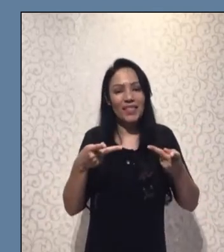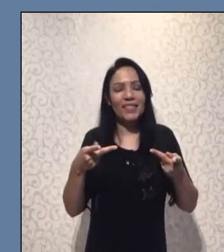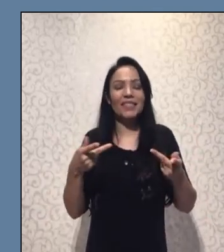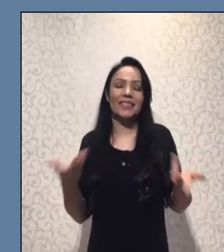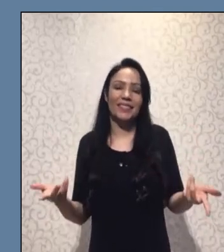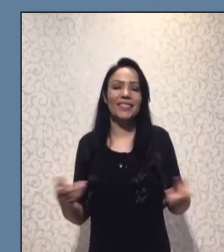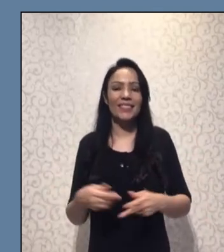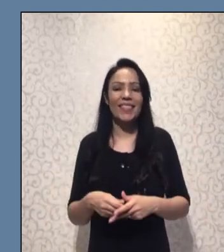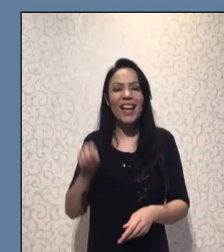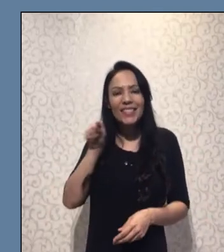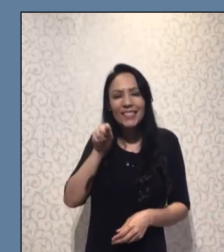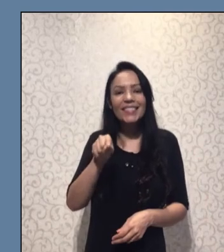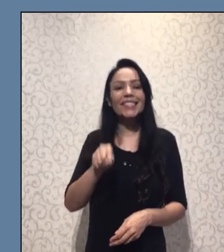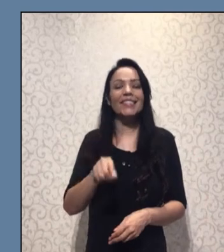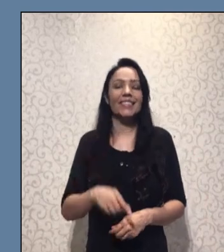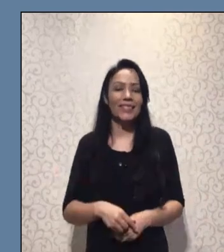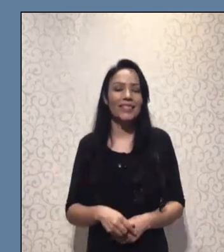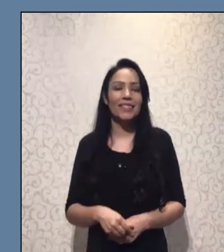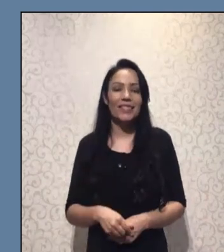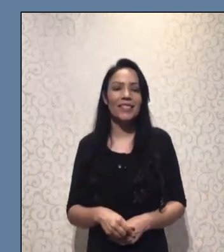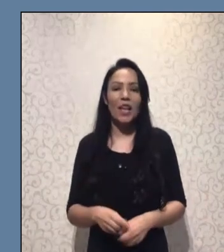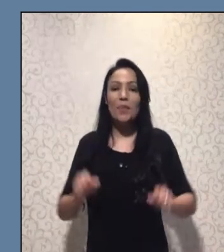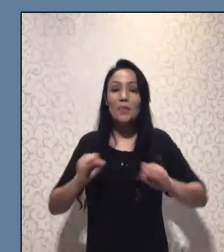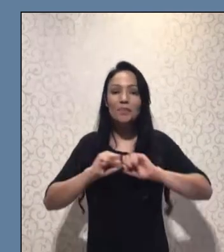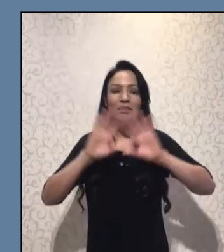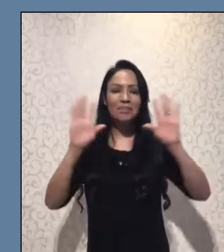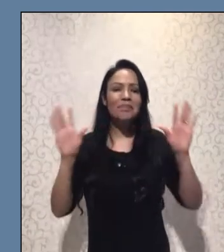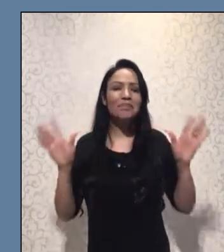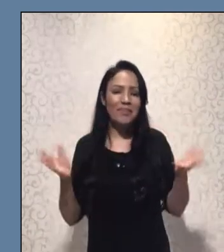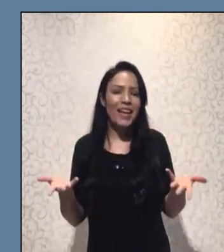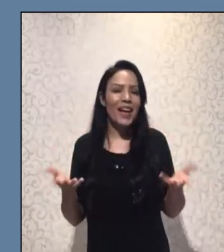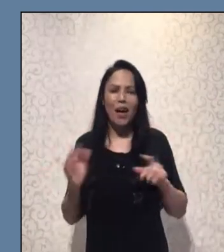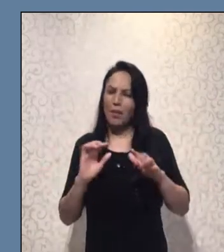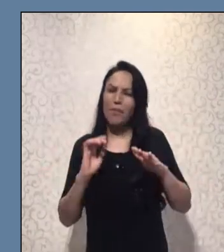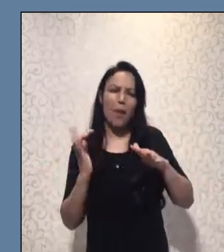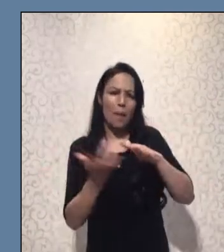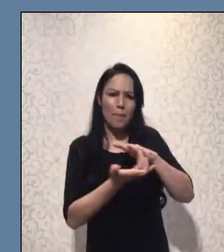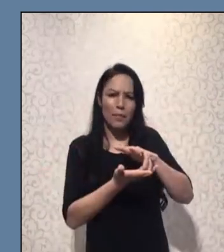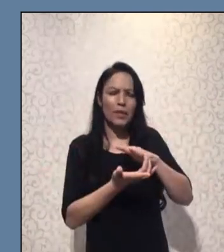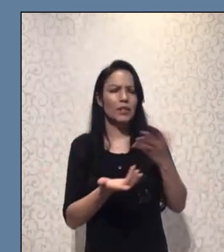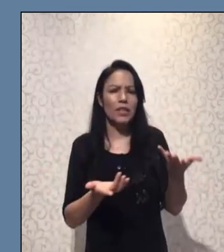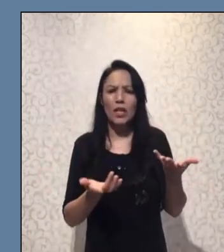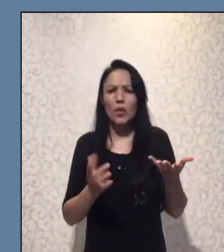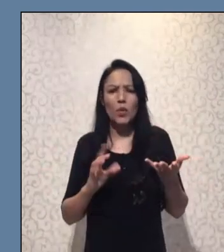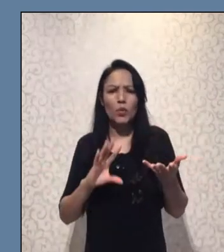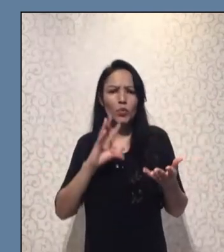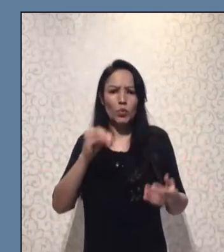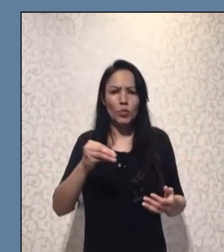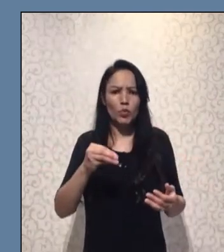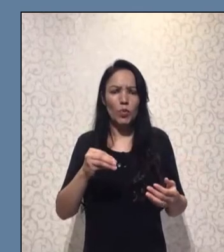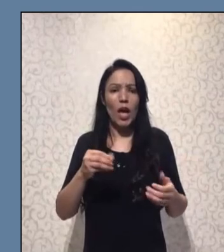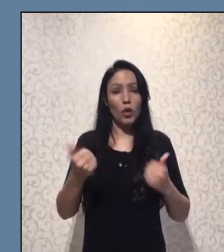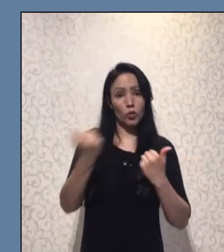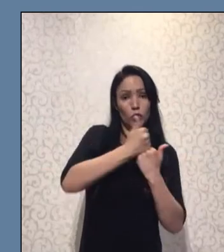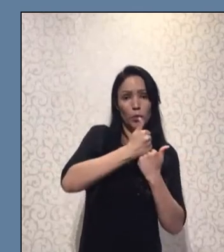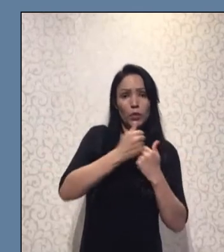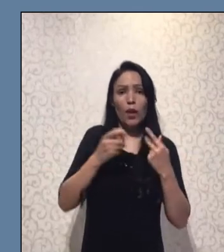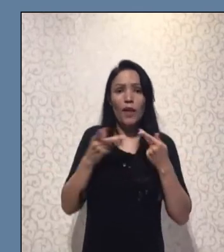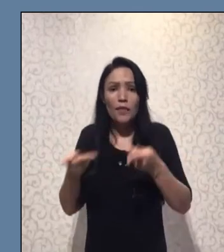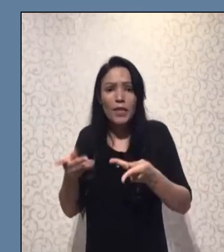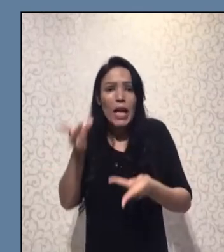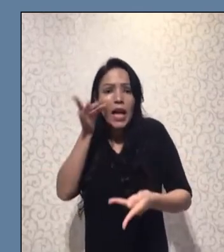esse é o... Claro que as mídias digitais não substituem a visita do museu, a gente comentou